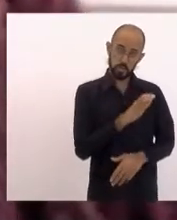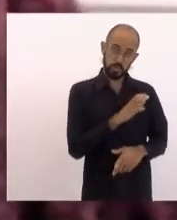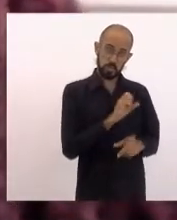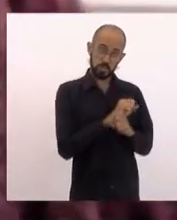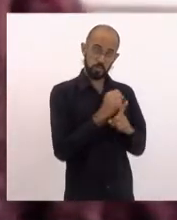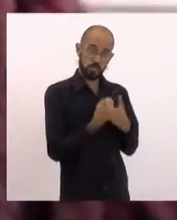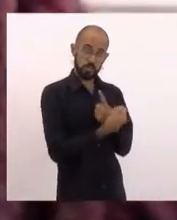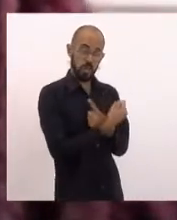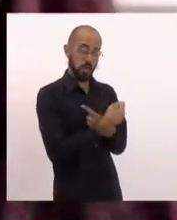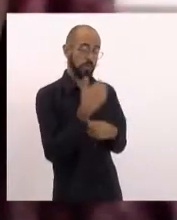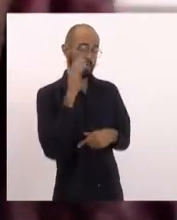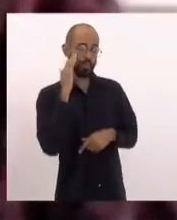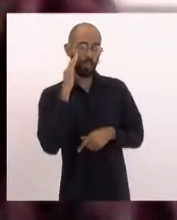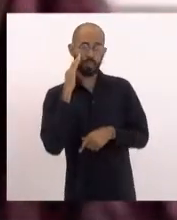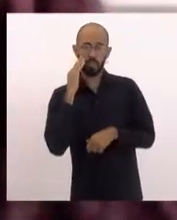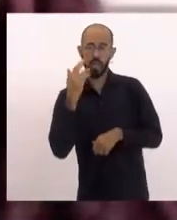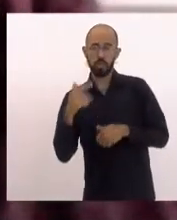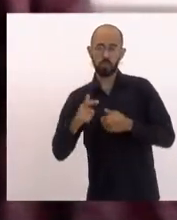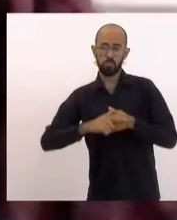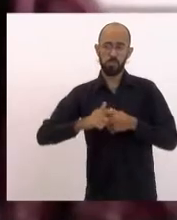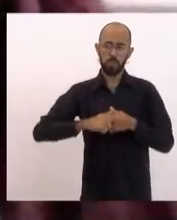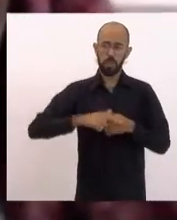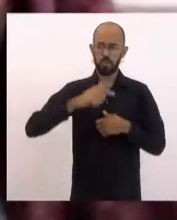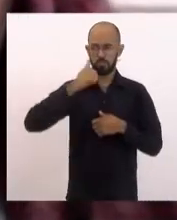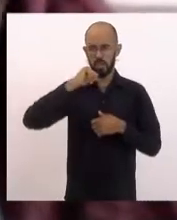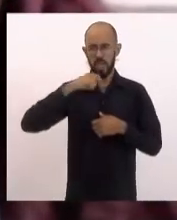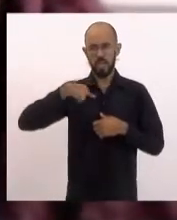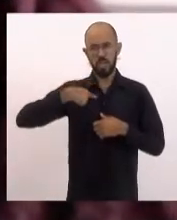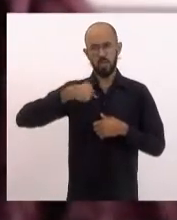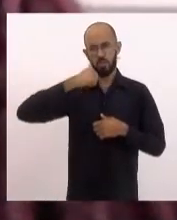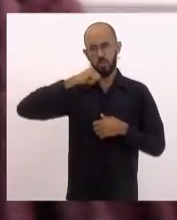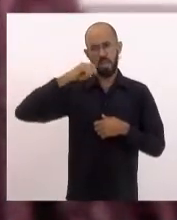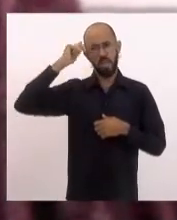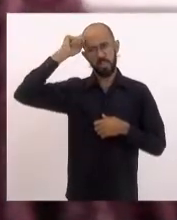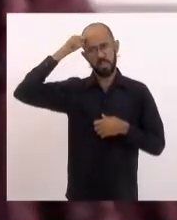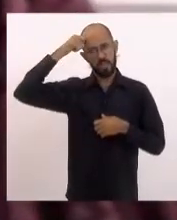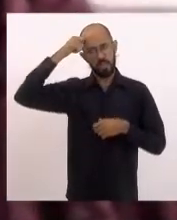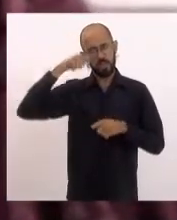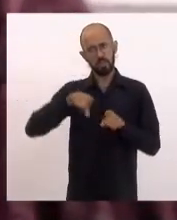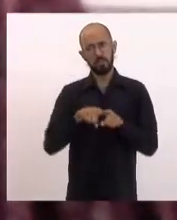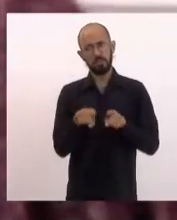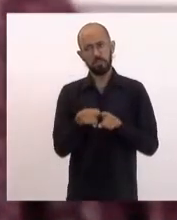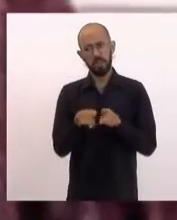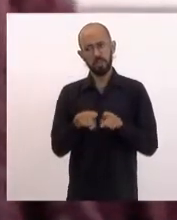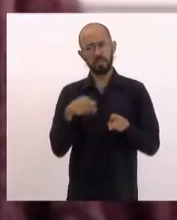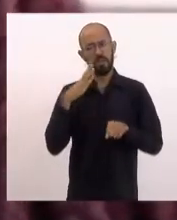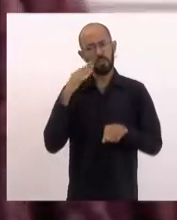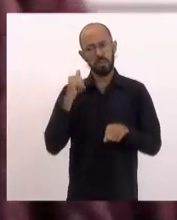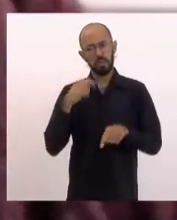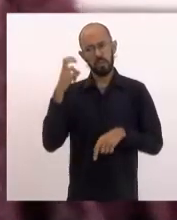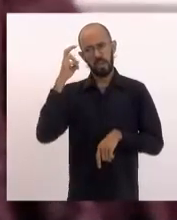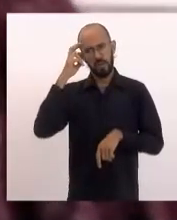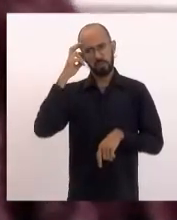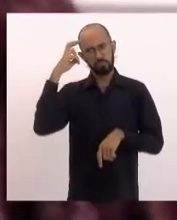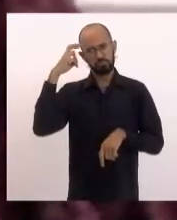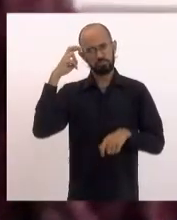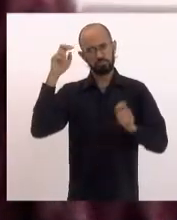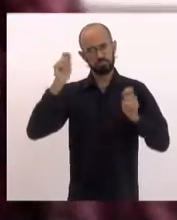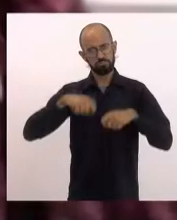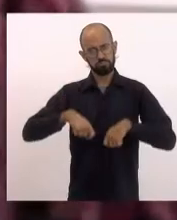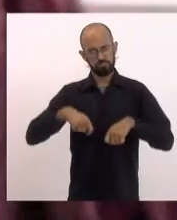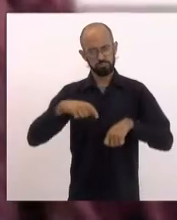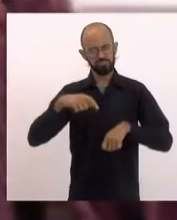entendendo o lugar da mulher, eu como mulher negra, também sabendo o quanto a nossa capacidade intelectual é colocada